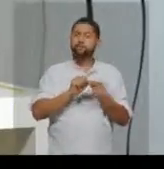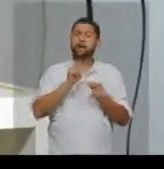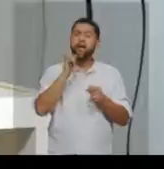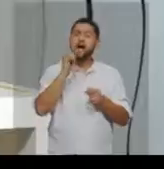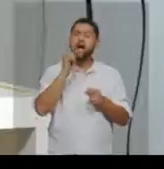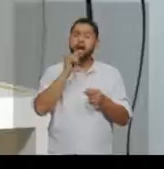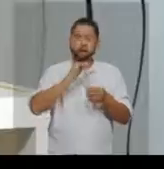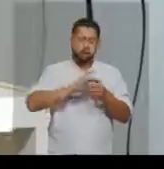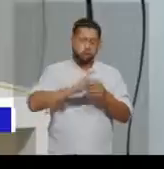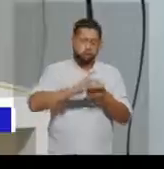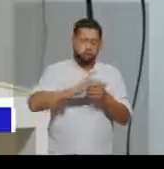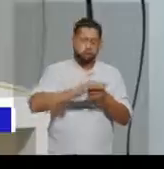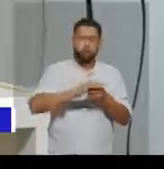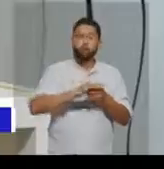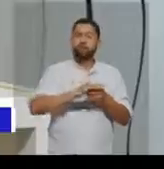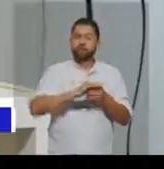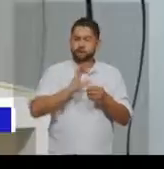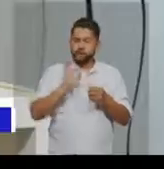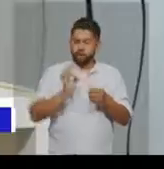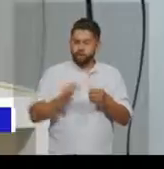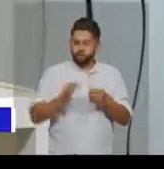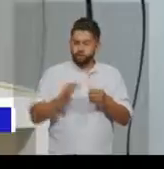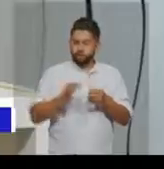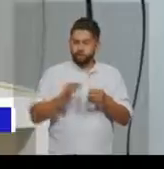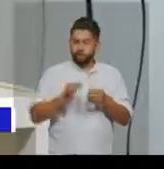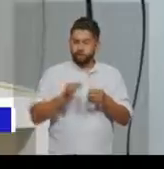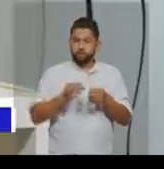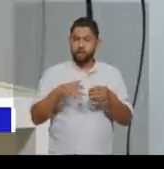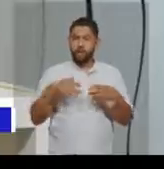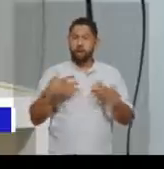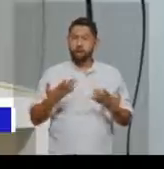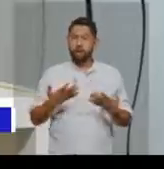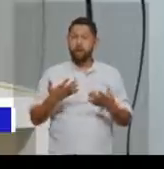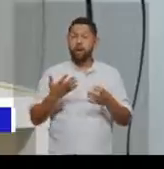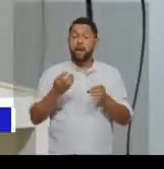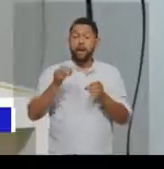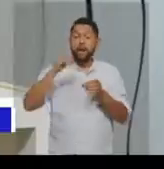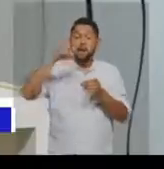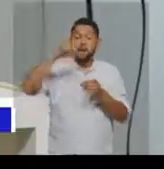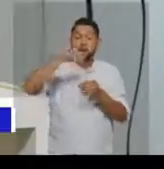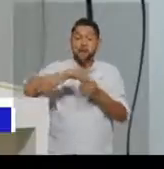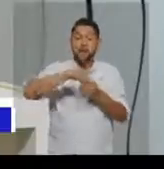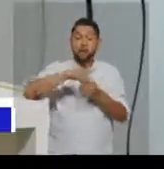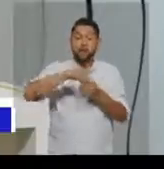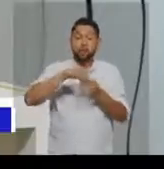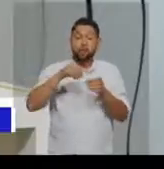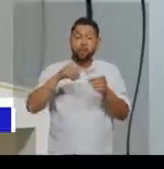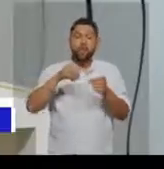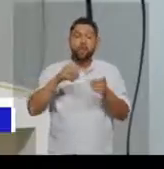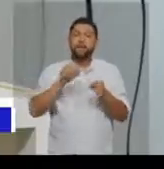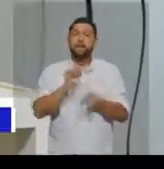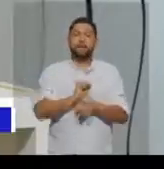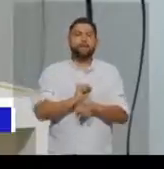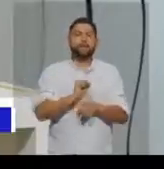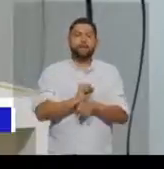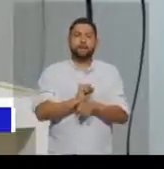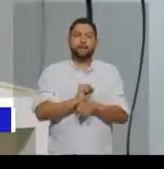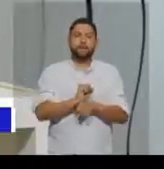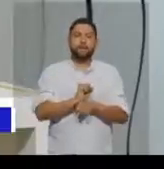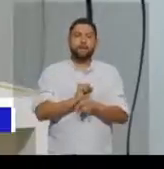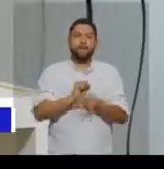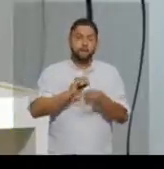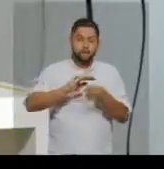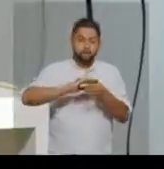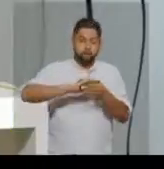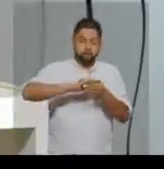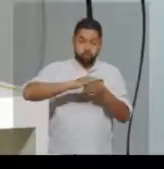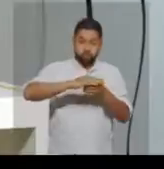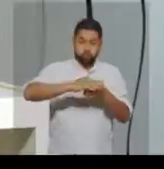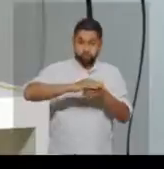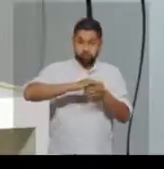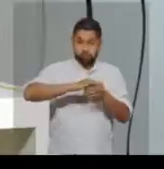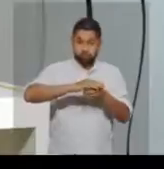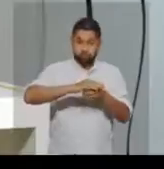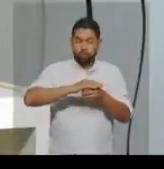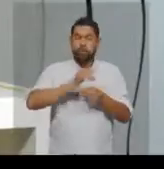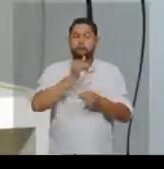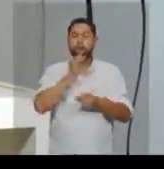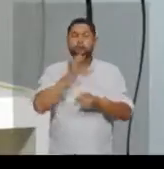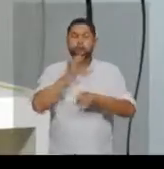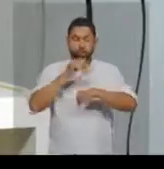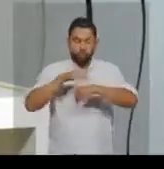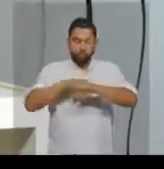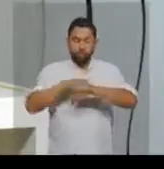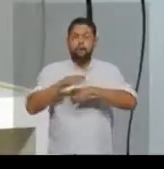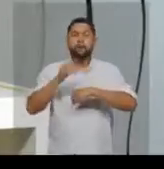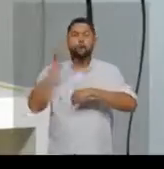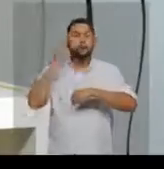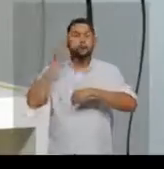tivessem em volta ali do comprimido, certo? Mas o centro dele não estaria. Então, aquele centrão ali